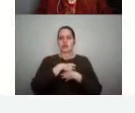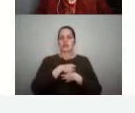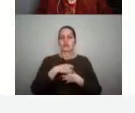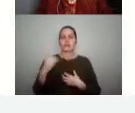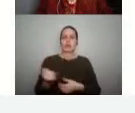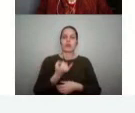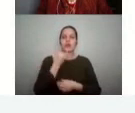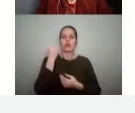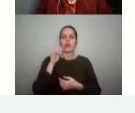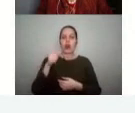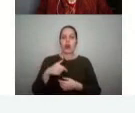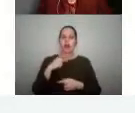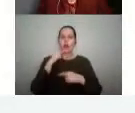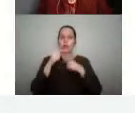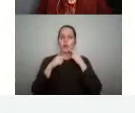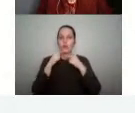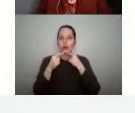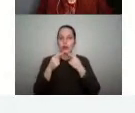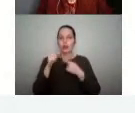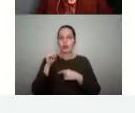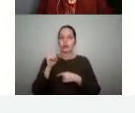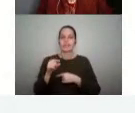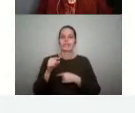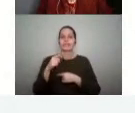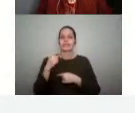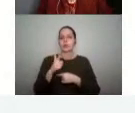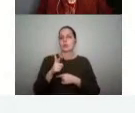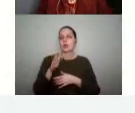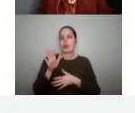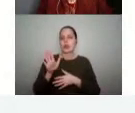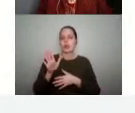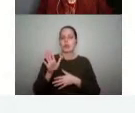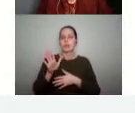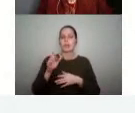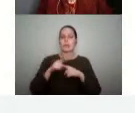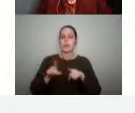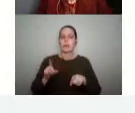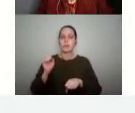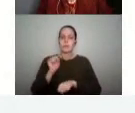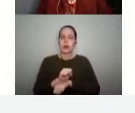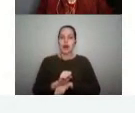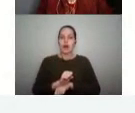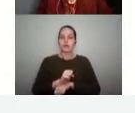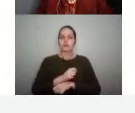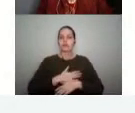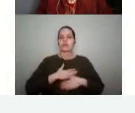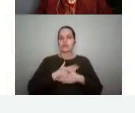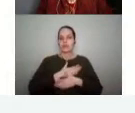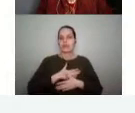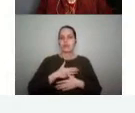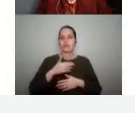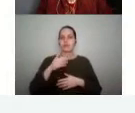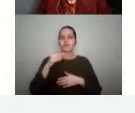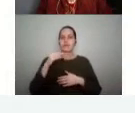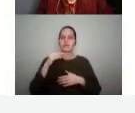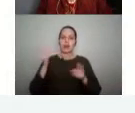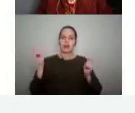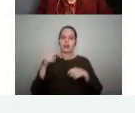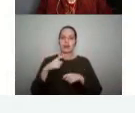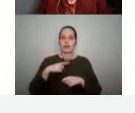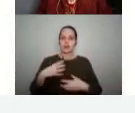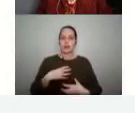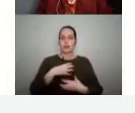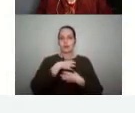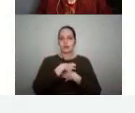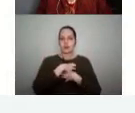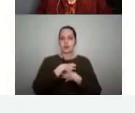não pararmos satisfeitos ao nível das intuições, mas submetê-las à análise